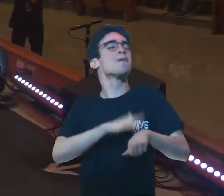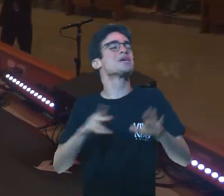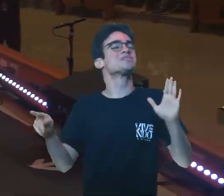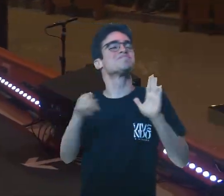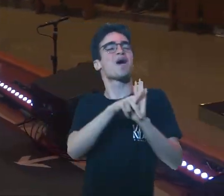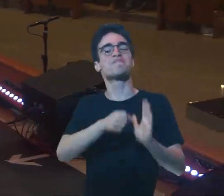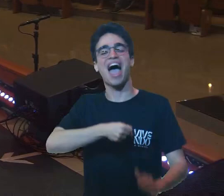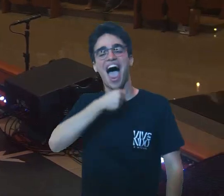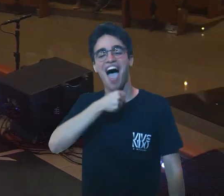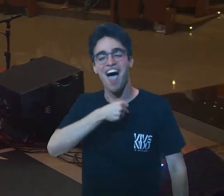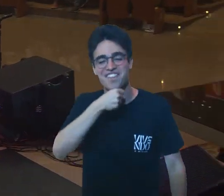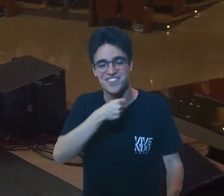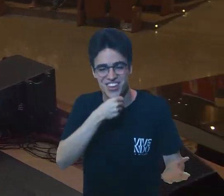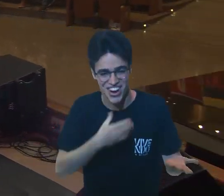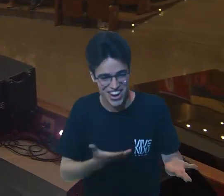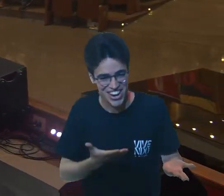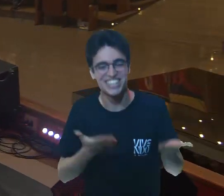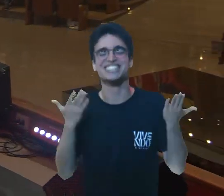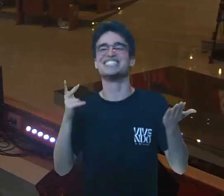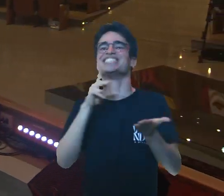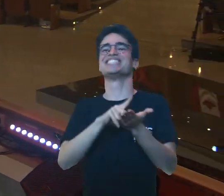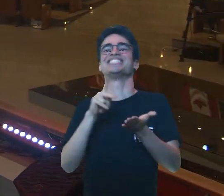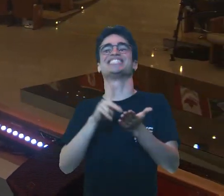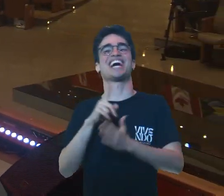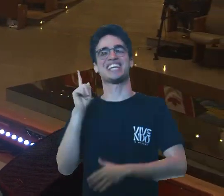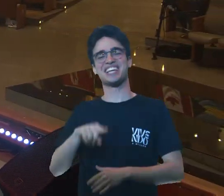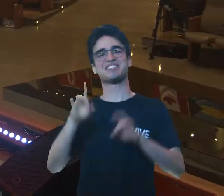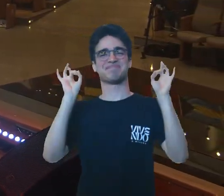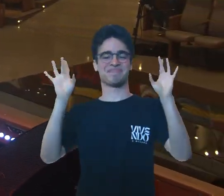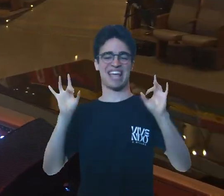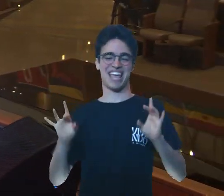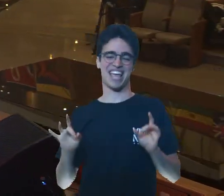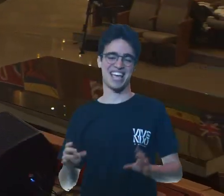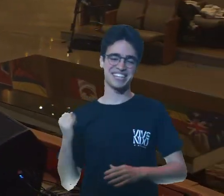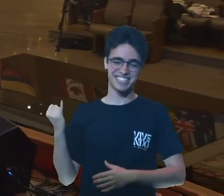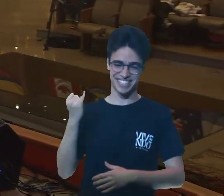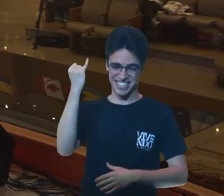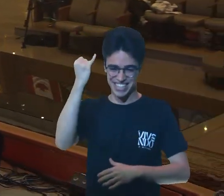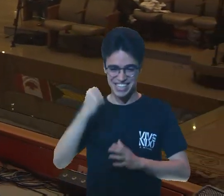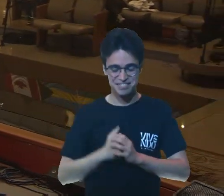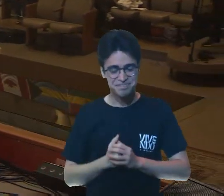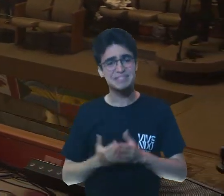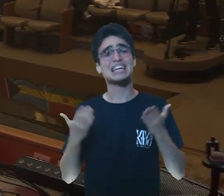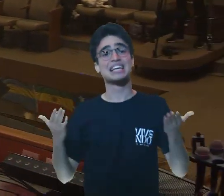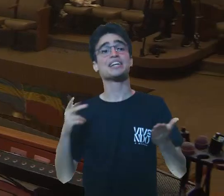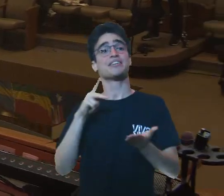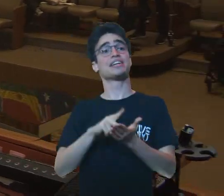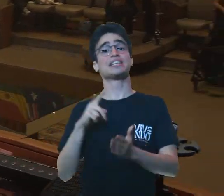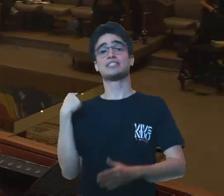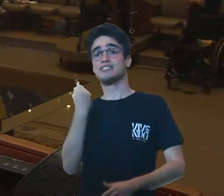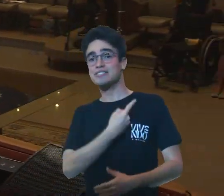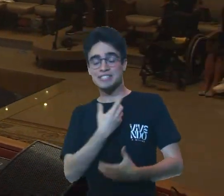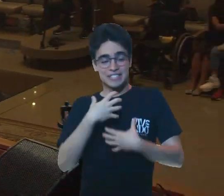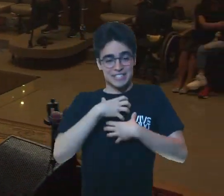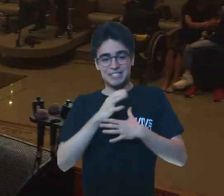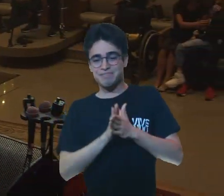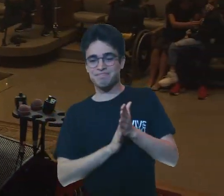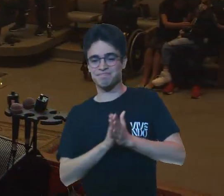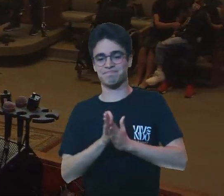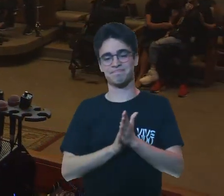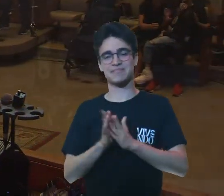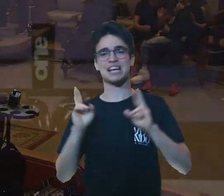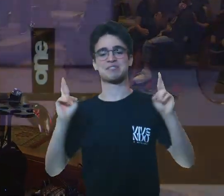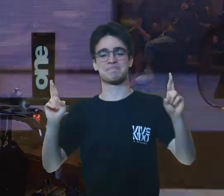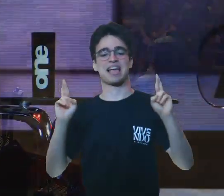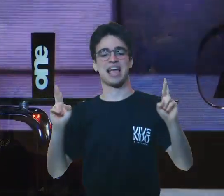adolescência. Então, isso está sendo muito importante para nós. Gente, com muita expectativa que nós nos